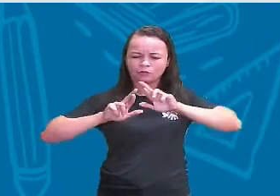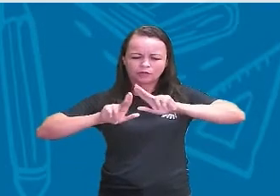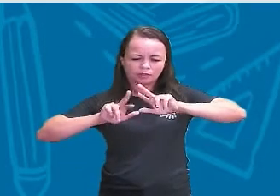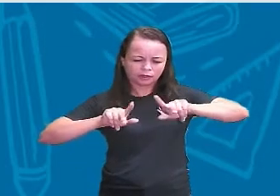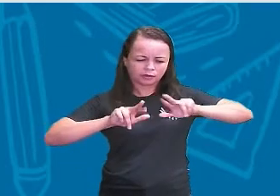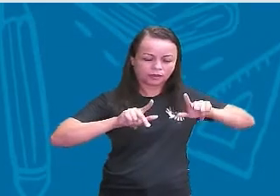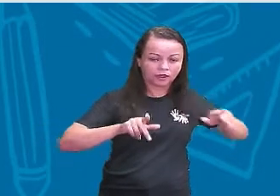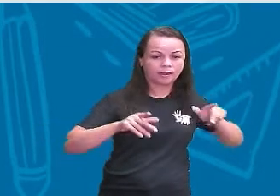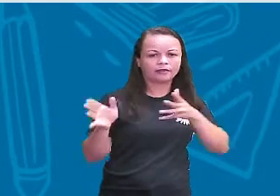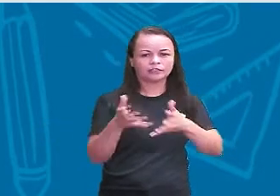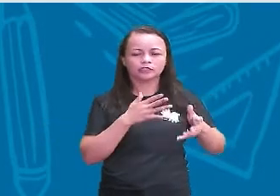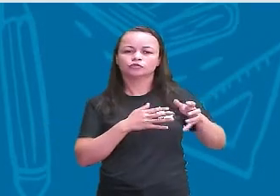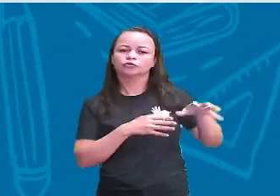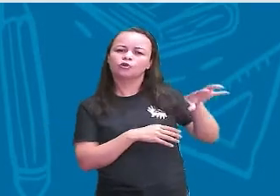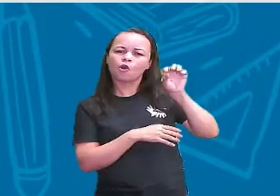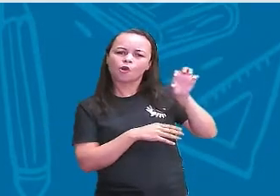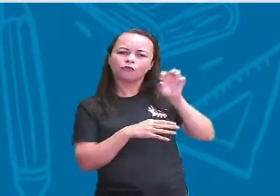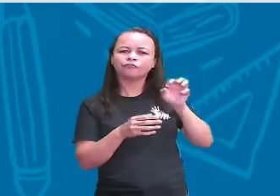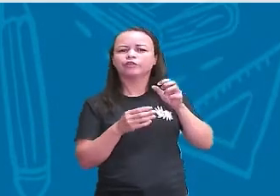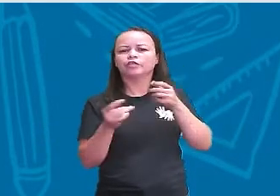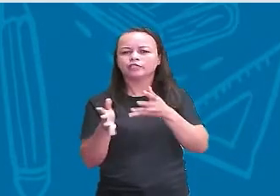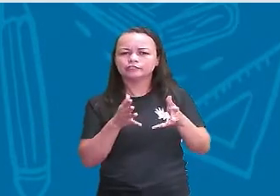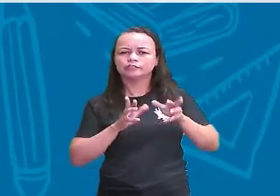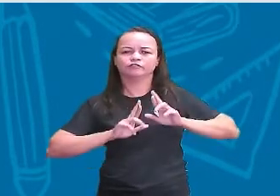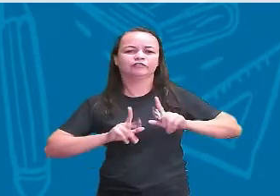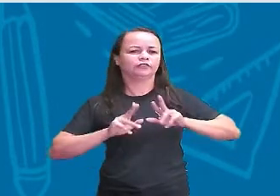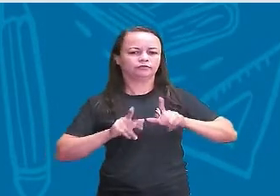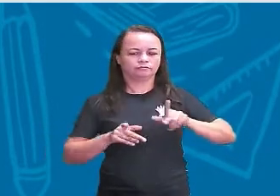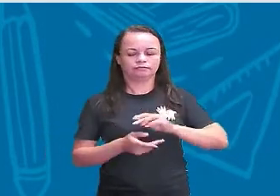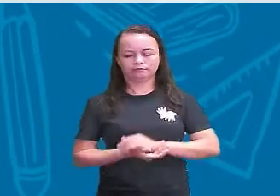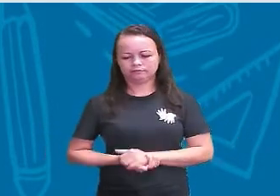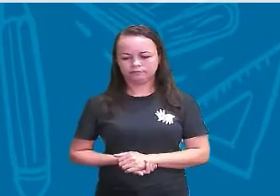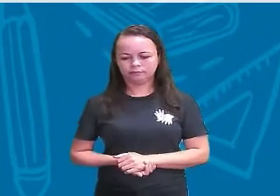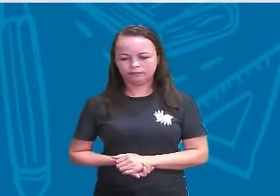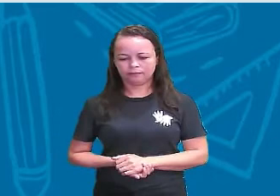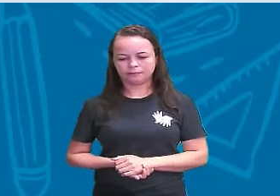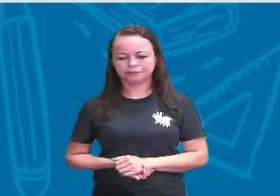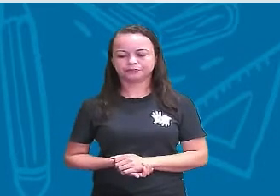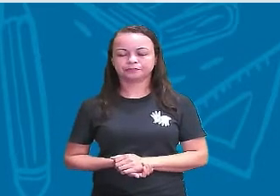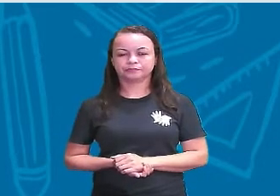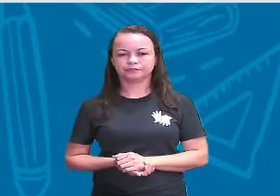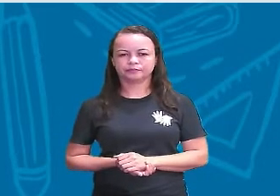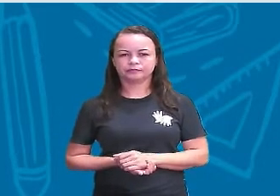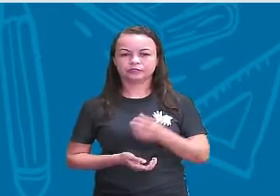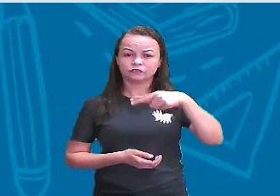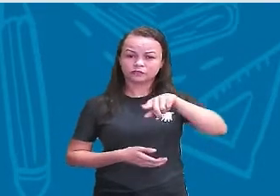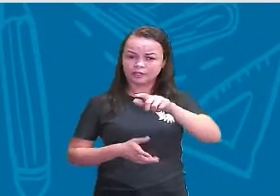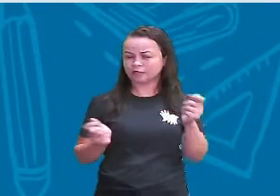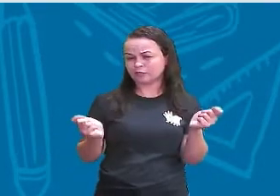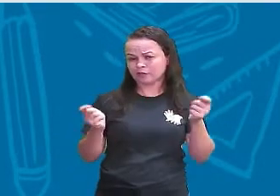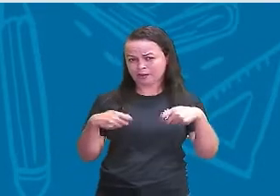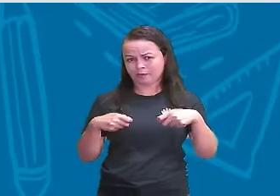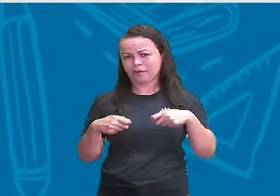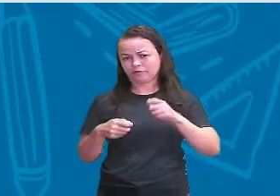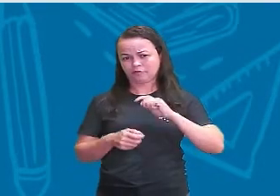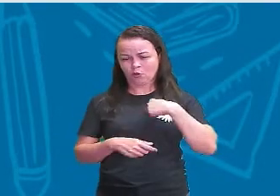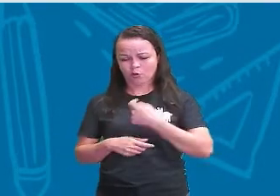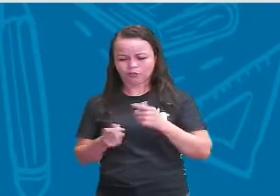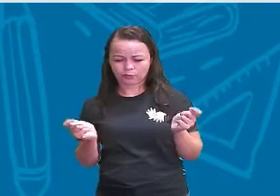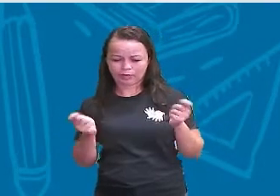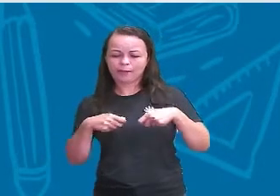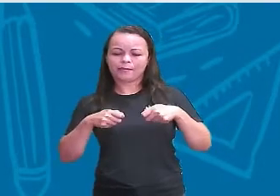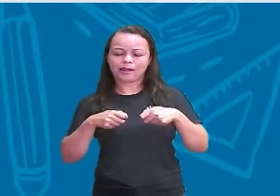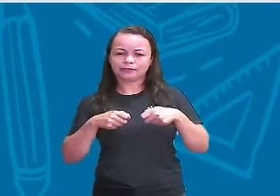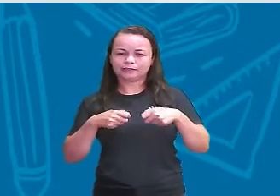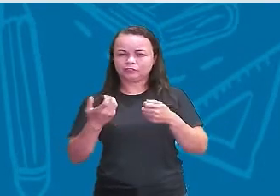de escutar, de ouvir diferente, tá ok? E você acha que é capaz, que nós somos capazes de